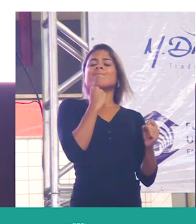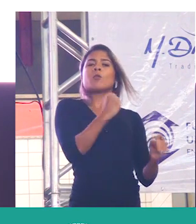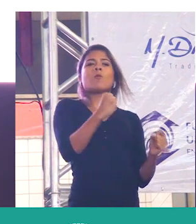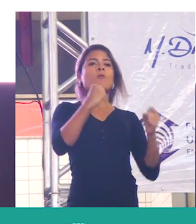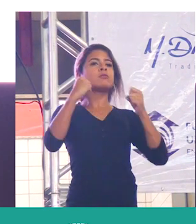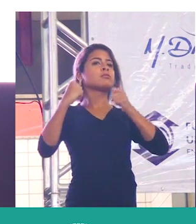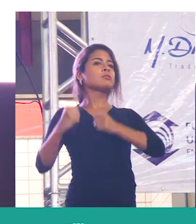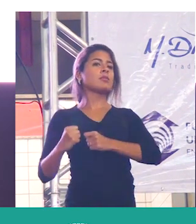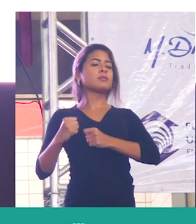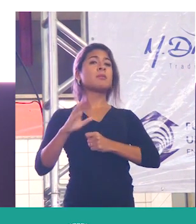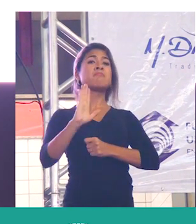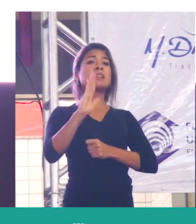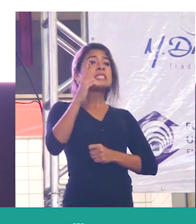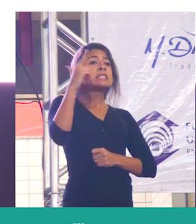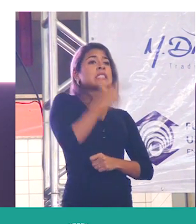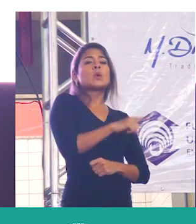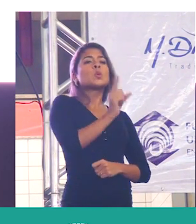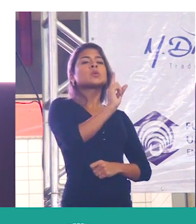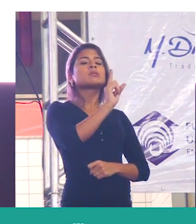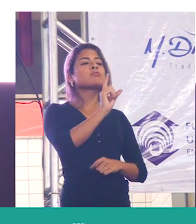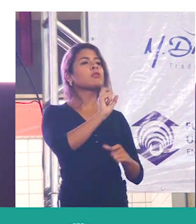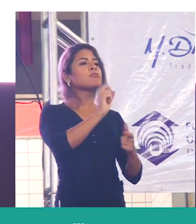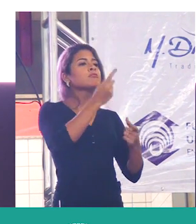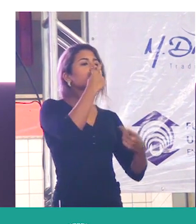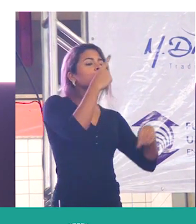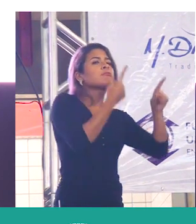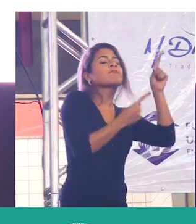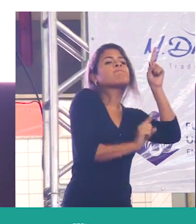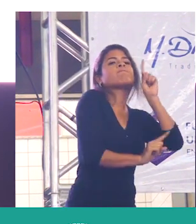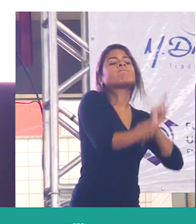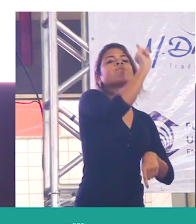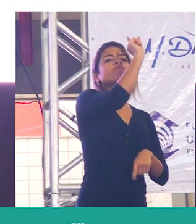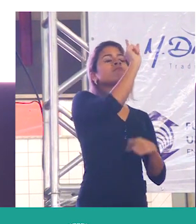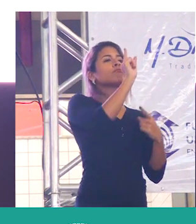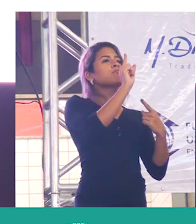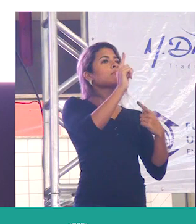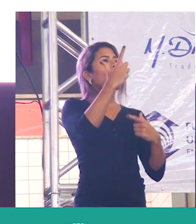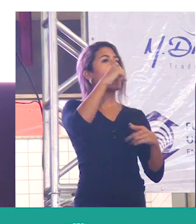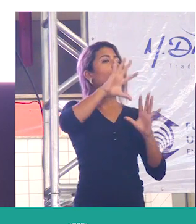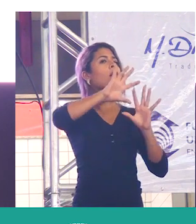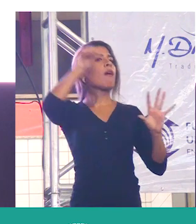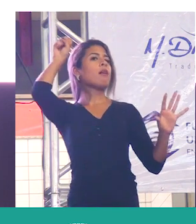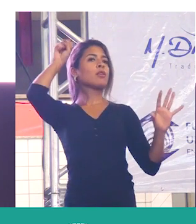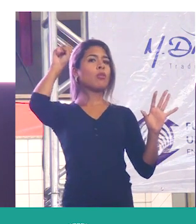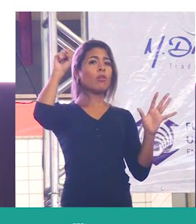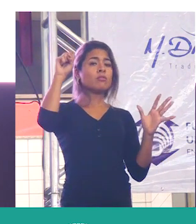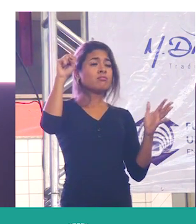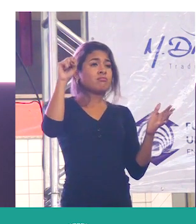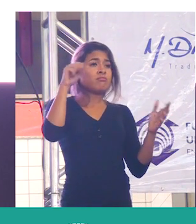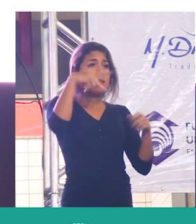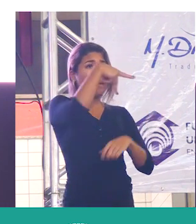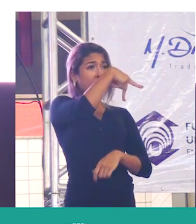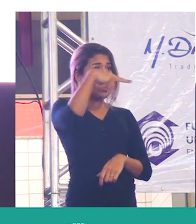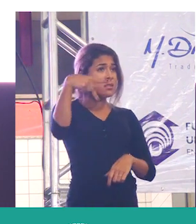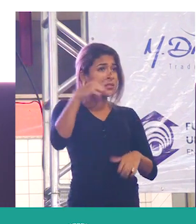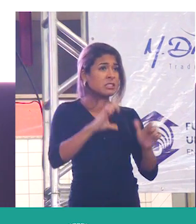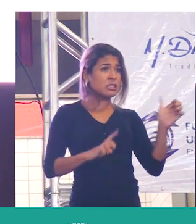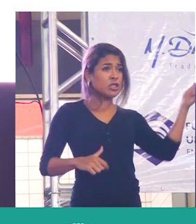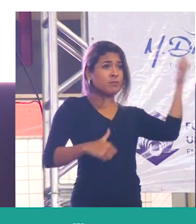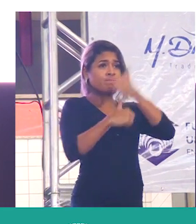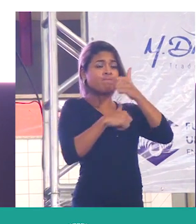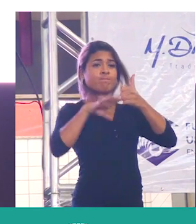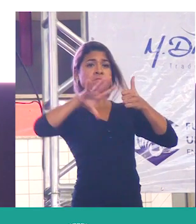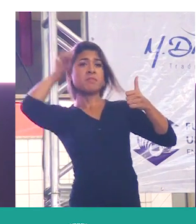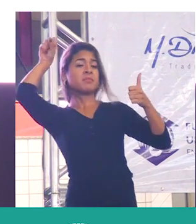conseguiu, nunca foi, chegar à vitória nas eleições para a presidência da República. Nunca